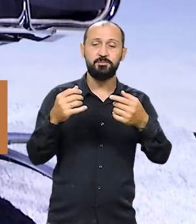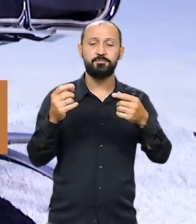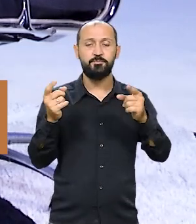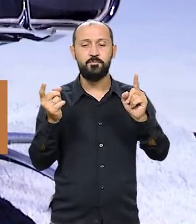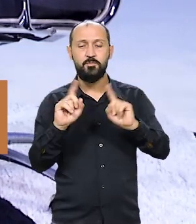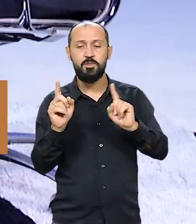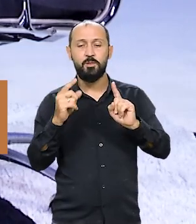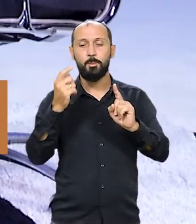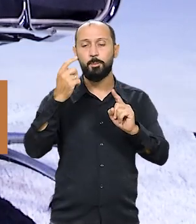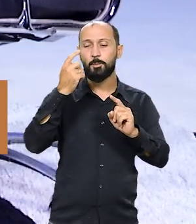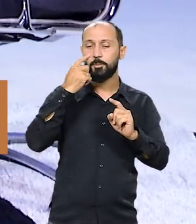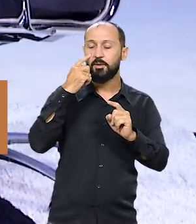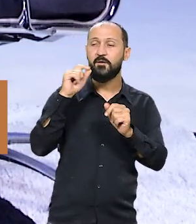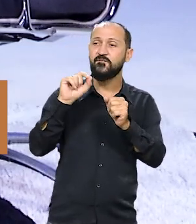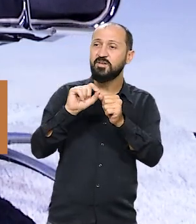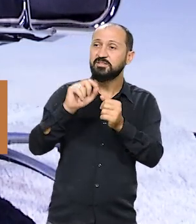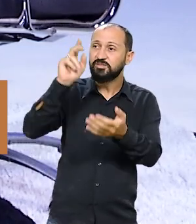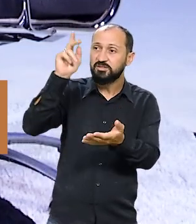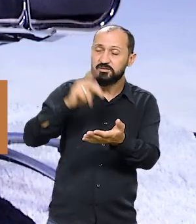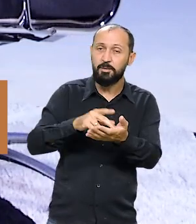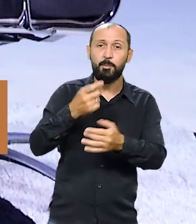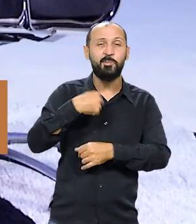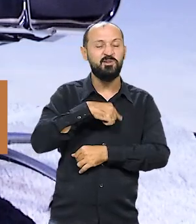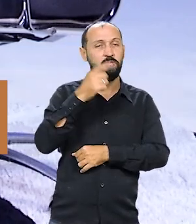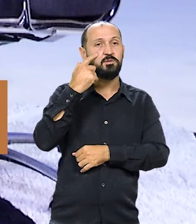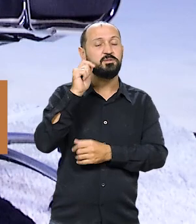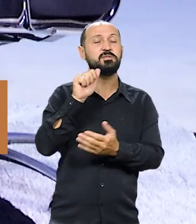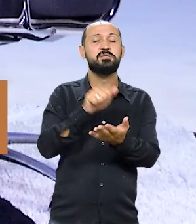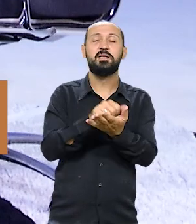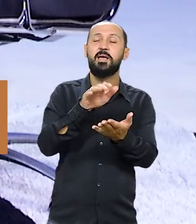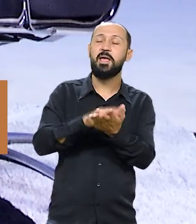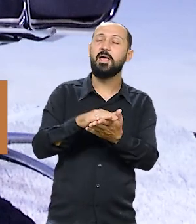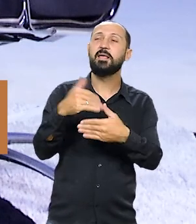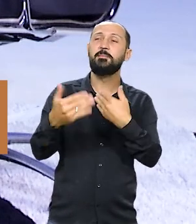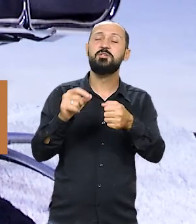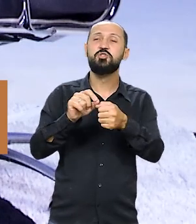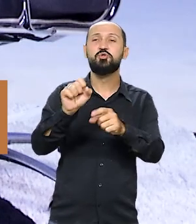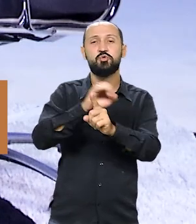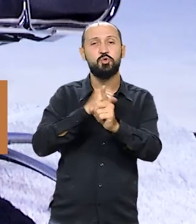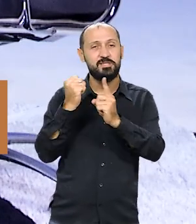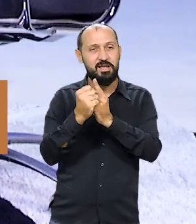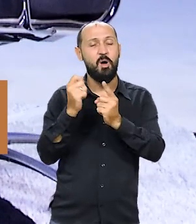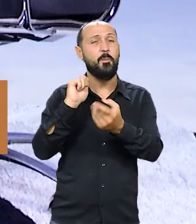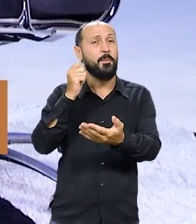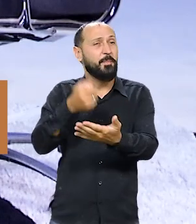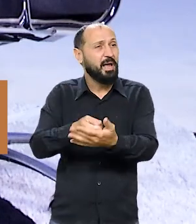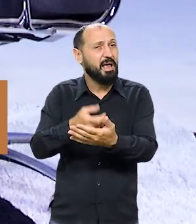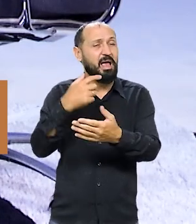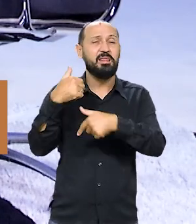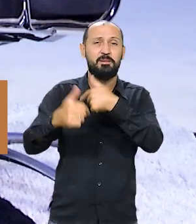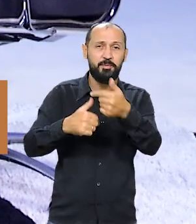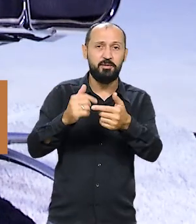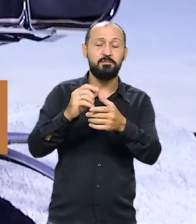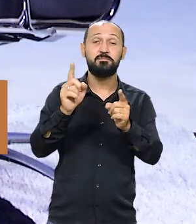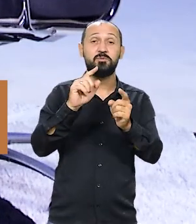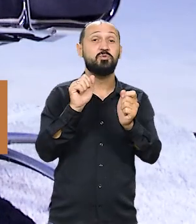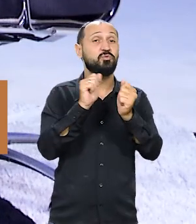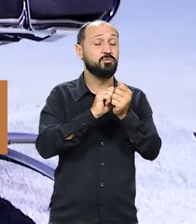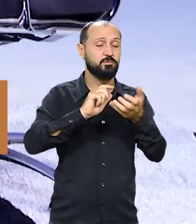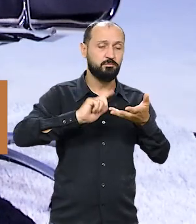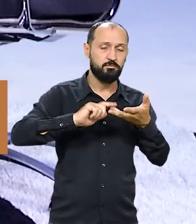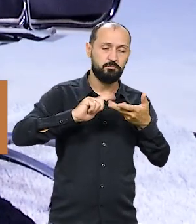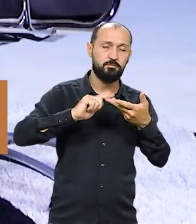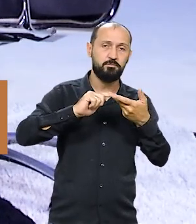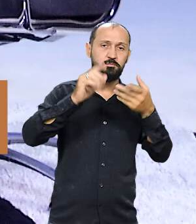é que a pena, o ato infracional, que para nós é medida socioeducativa, não seja importante. ela é importante, ela tem que vir com uma série